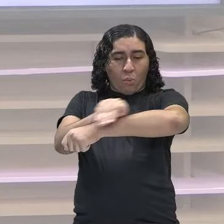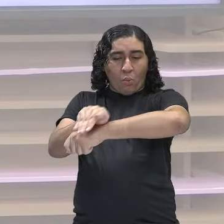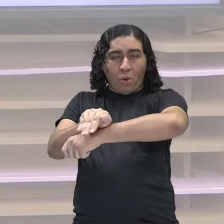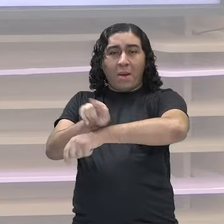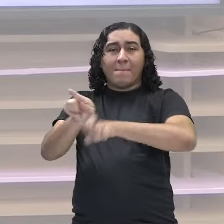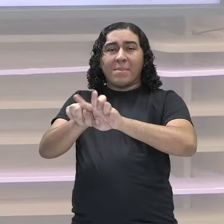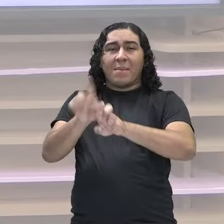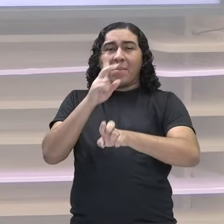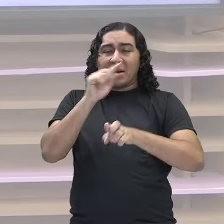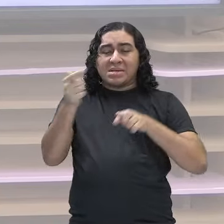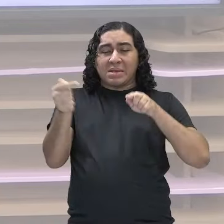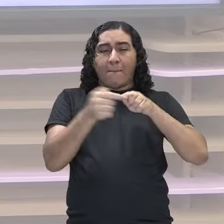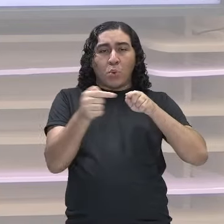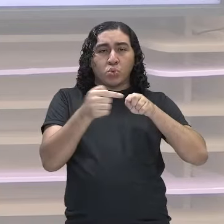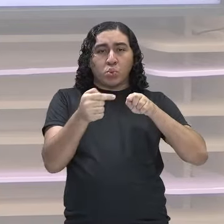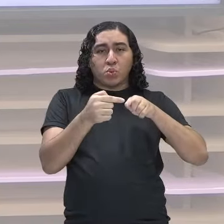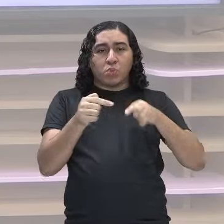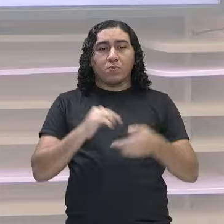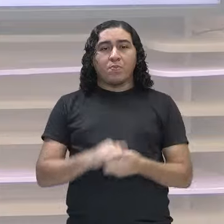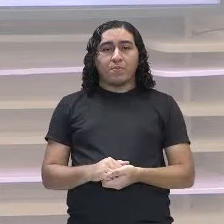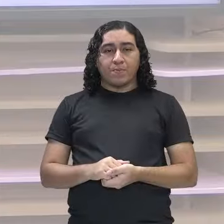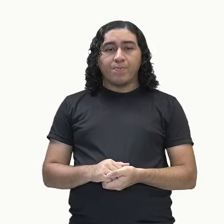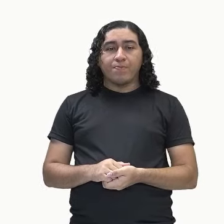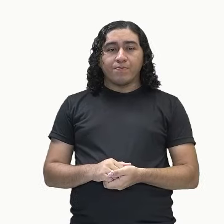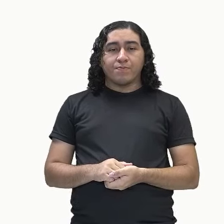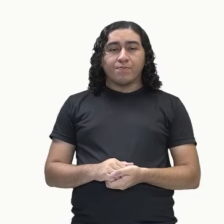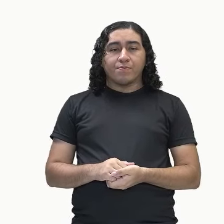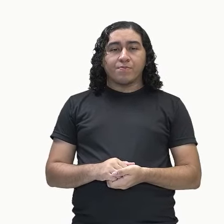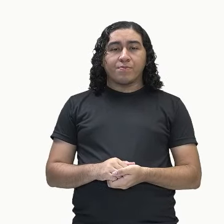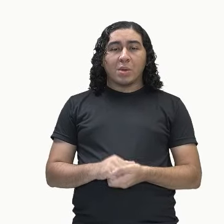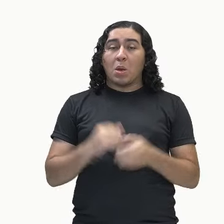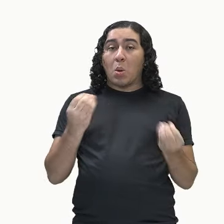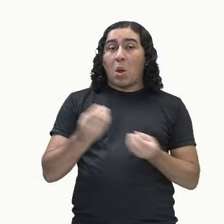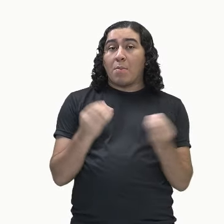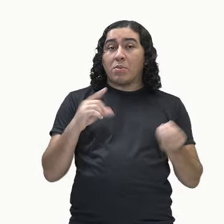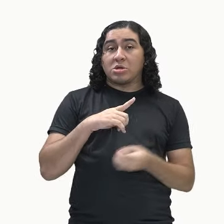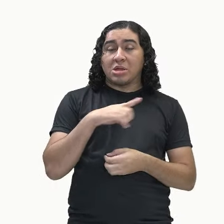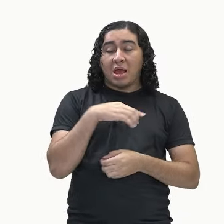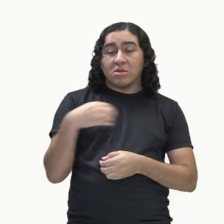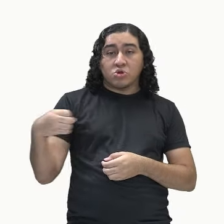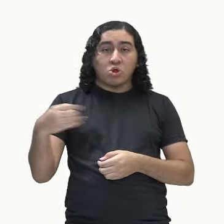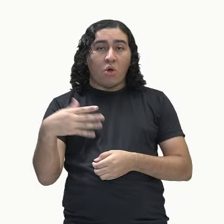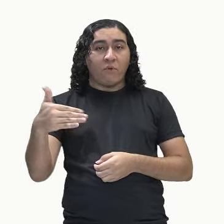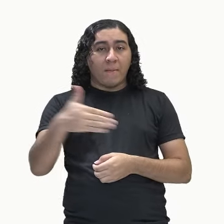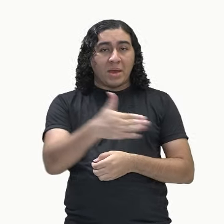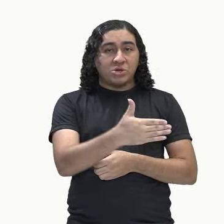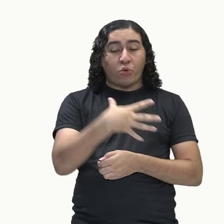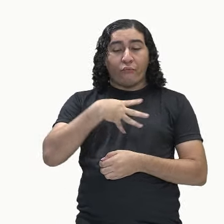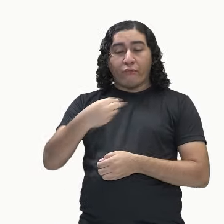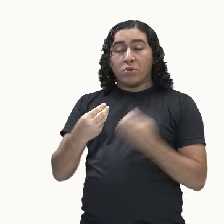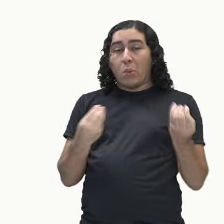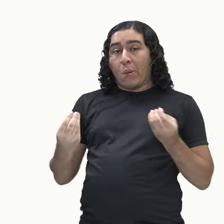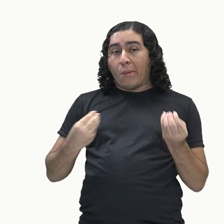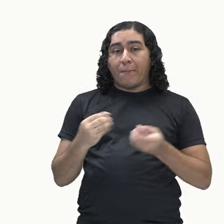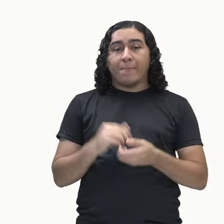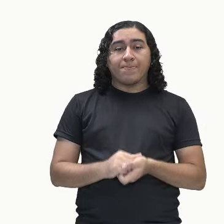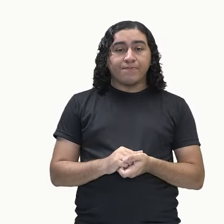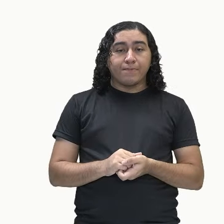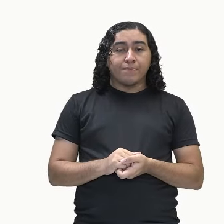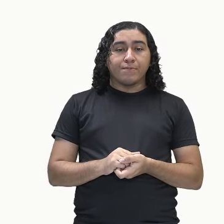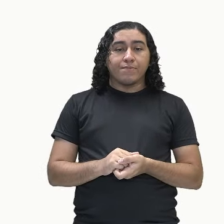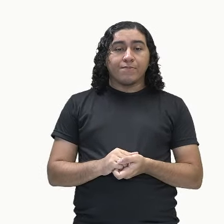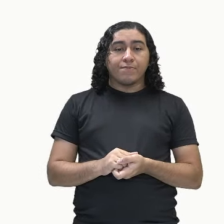extremidades. Quanto ao processo de reprodução, no caso dos cartilaginosos, a reprodução ela acontece através de